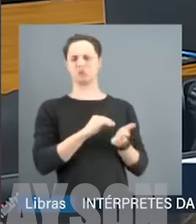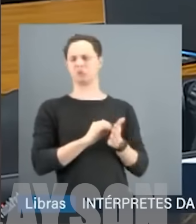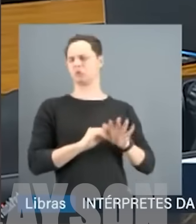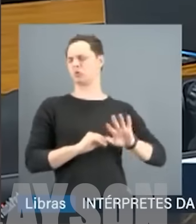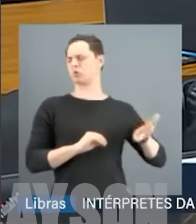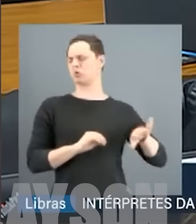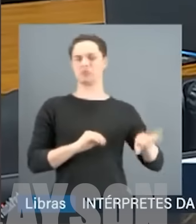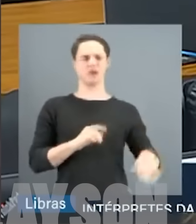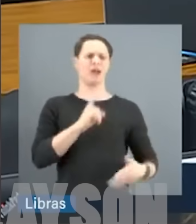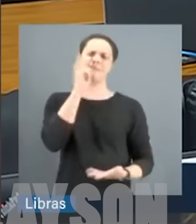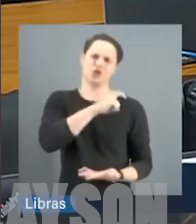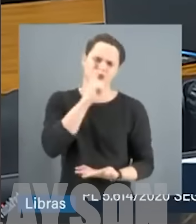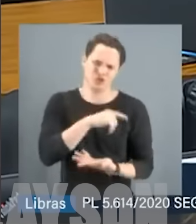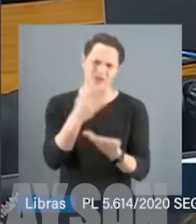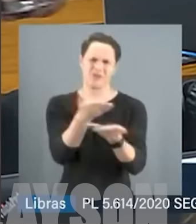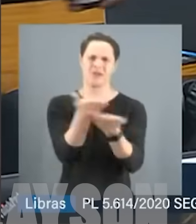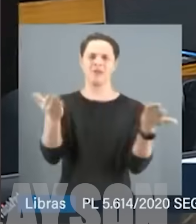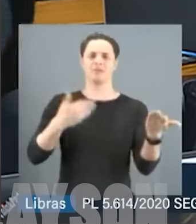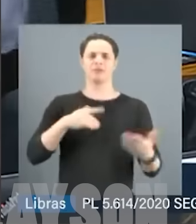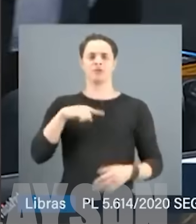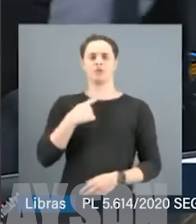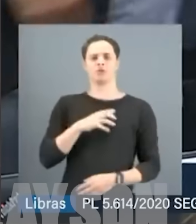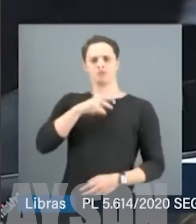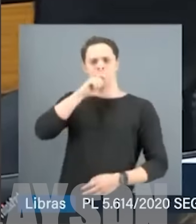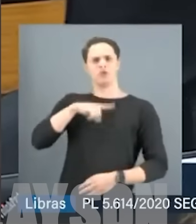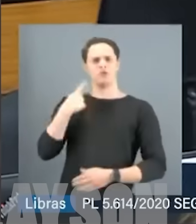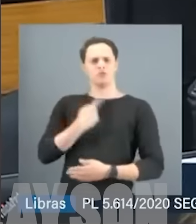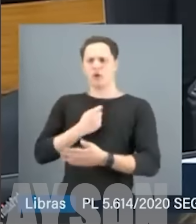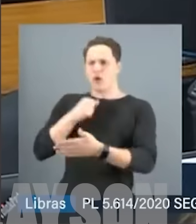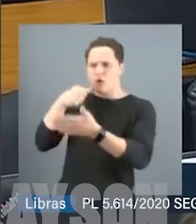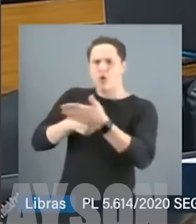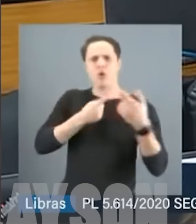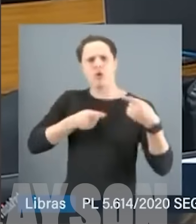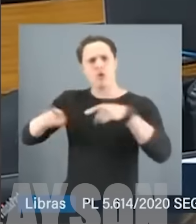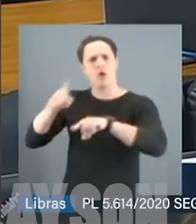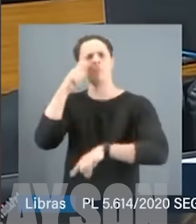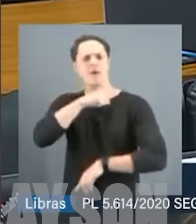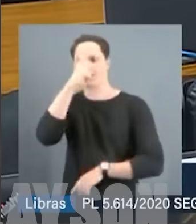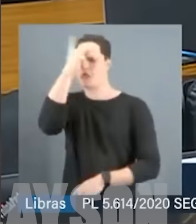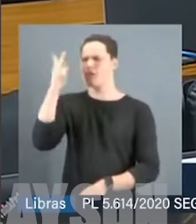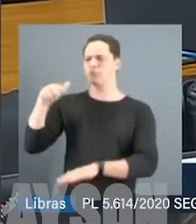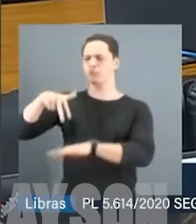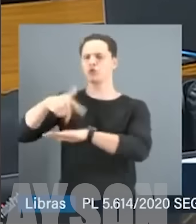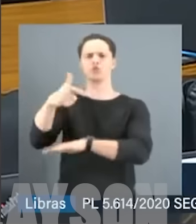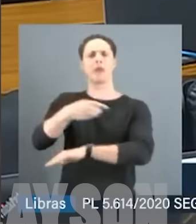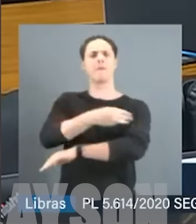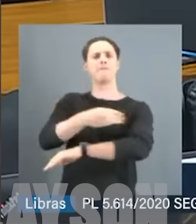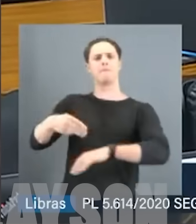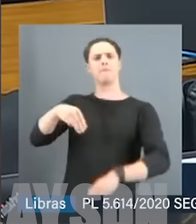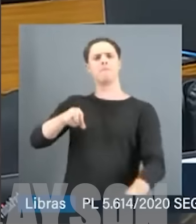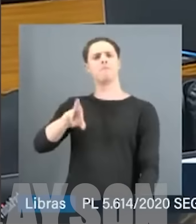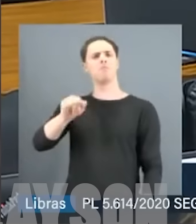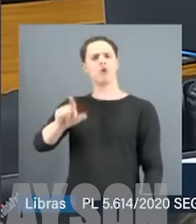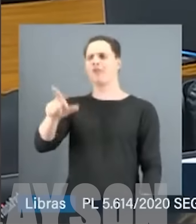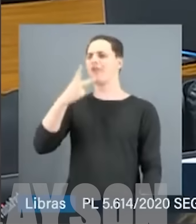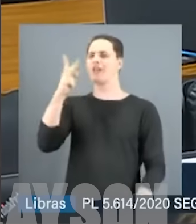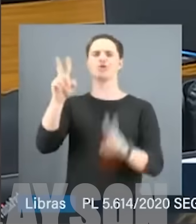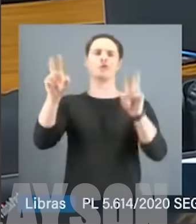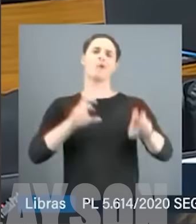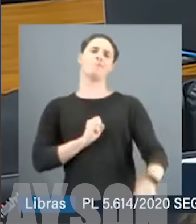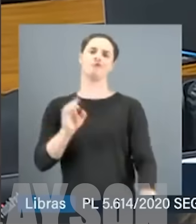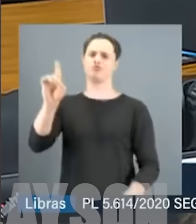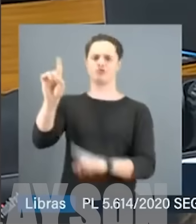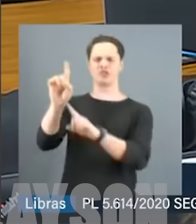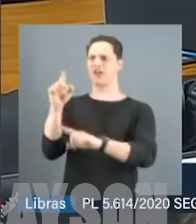me venha com mentiras aqui porque enquanto a gente tiver fôlego a gente vai destruir Essas mentiras aqui de gente que não tem moral para falar em amor de Deus e moral